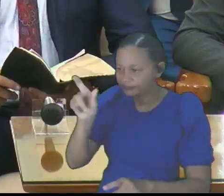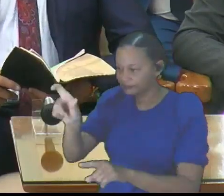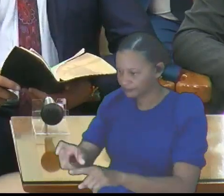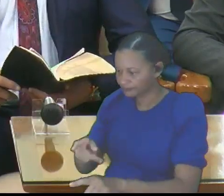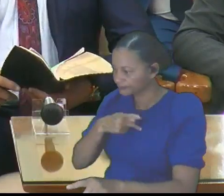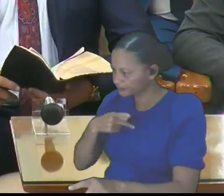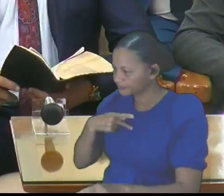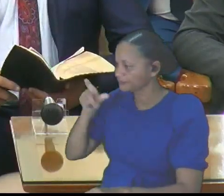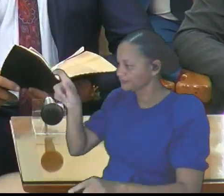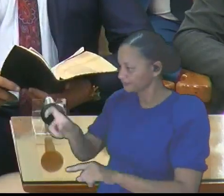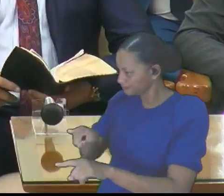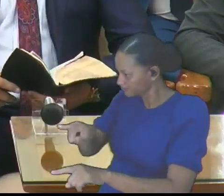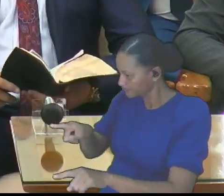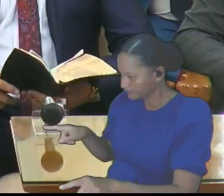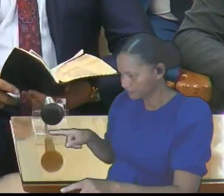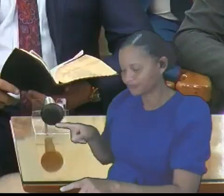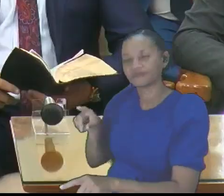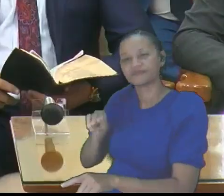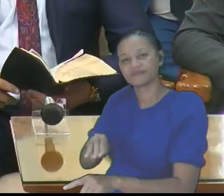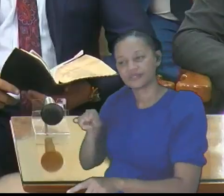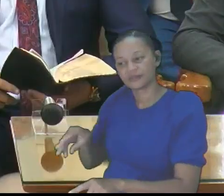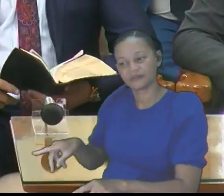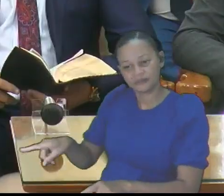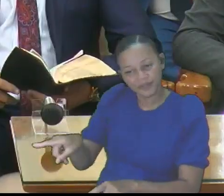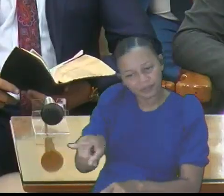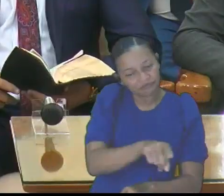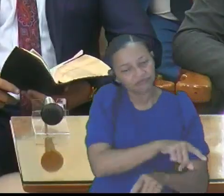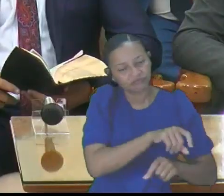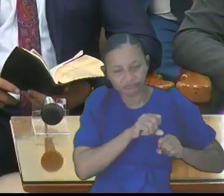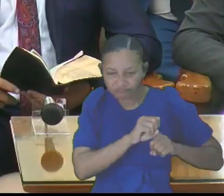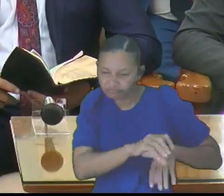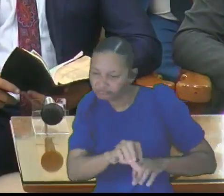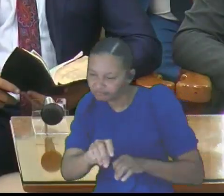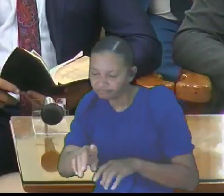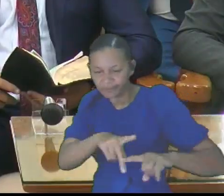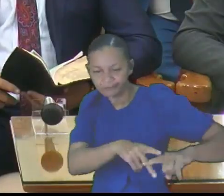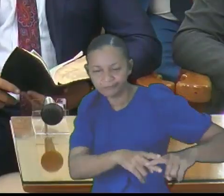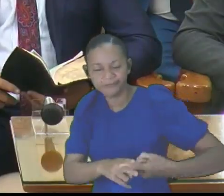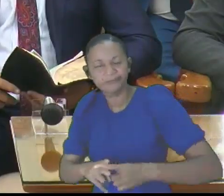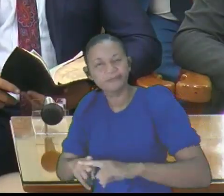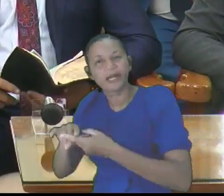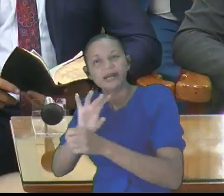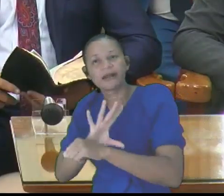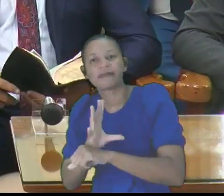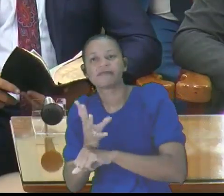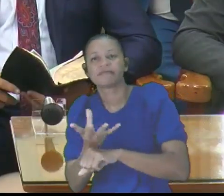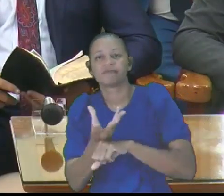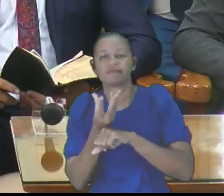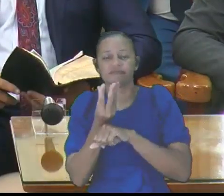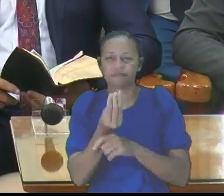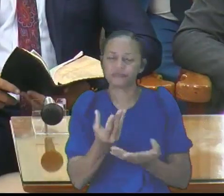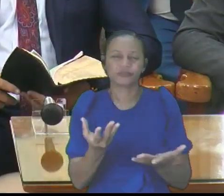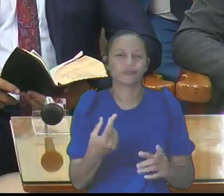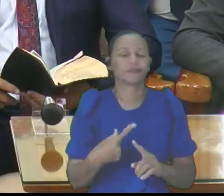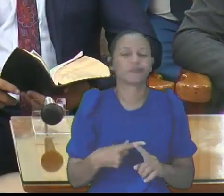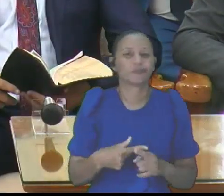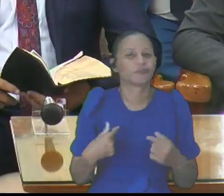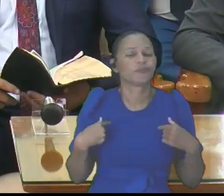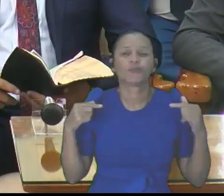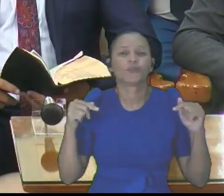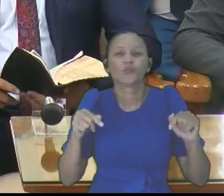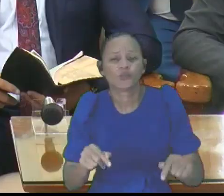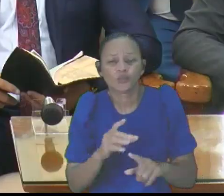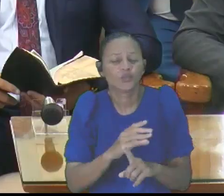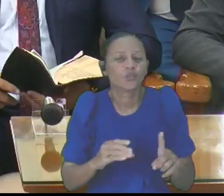mestres, tendo em vista, querendo o aperfeiçoamento dos santos. Por que é que nós estamos aqui